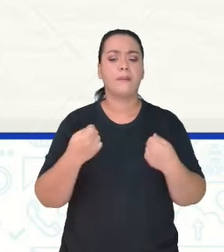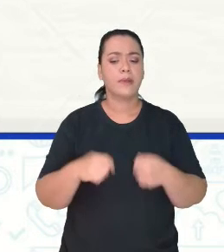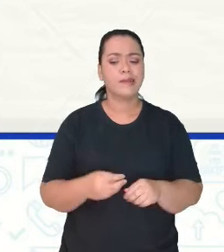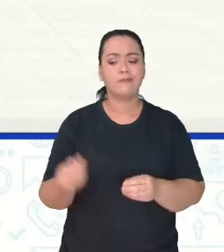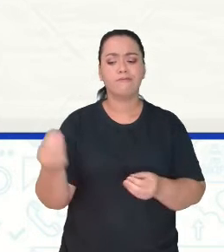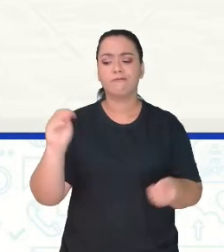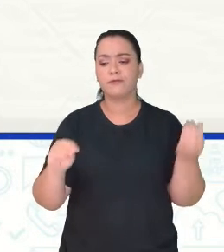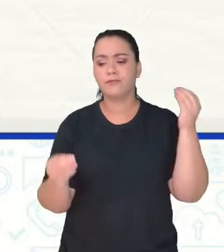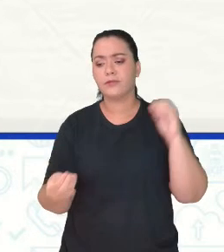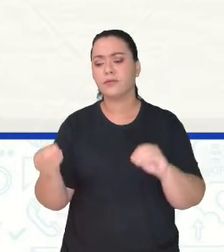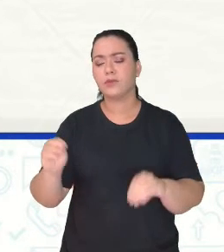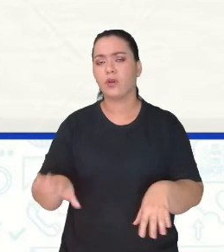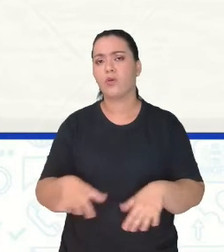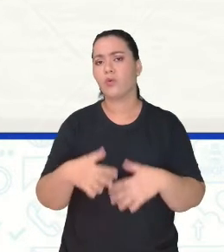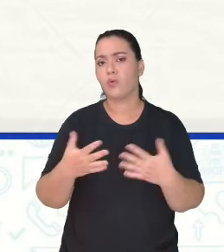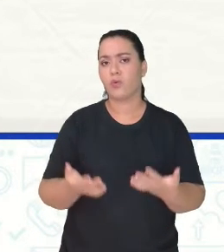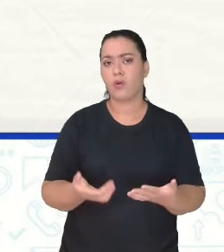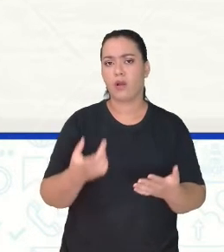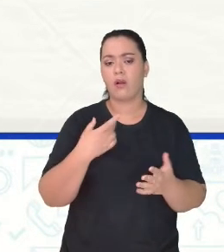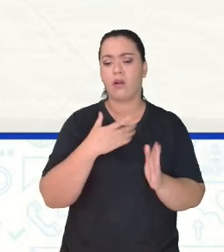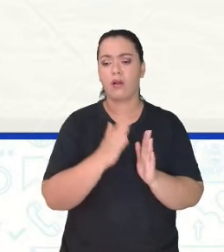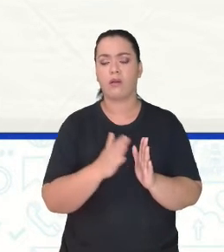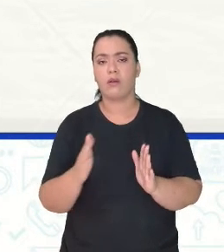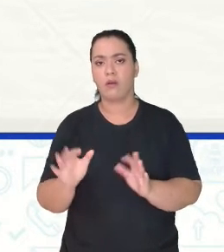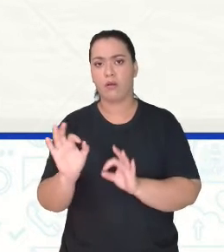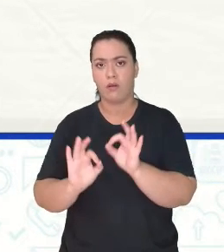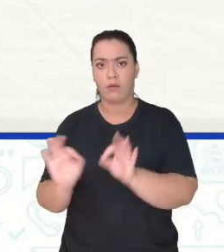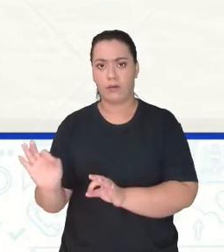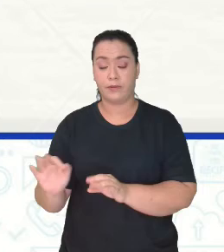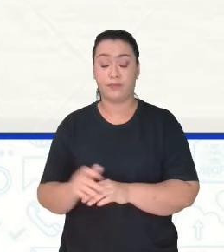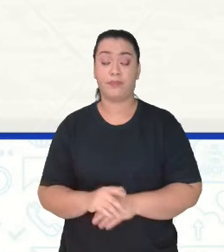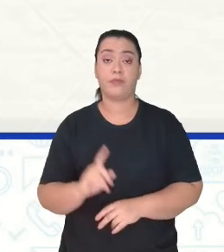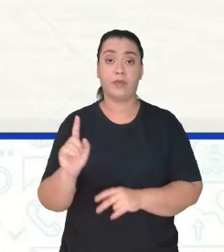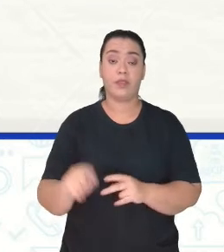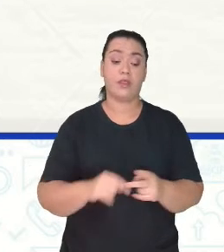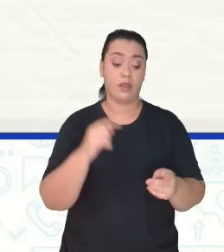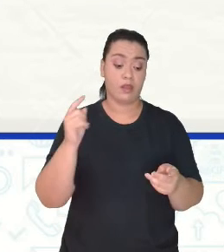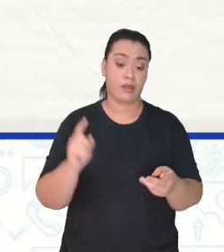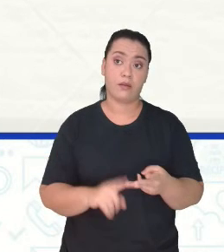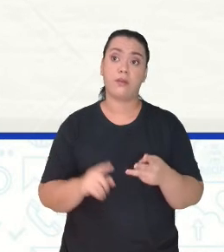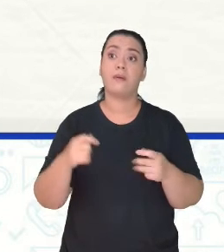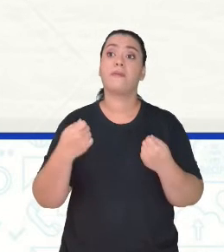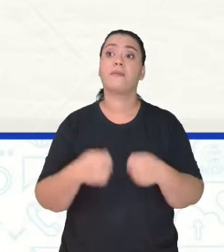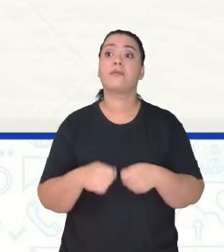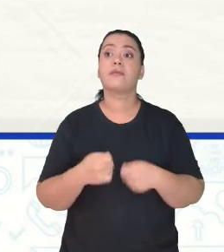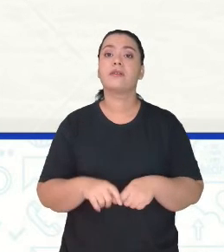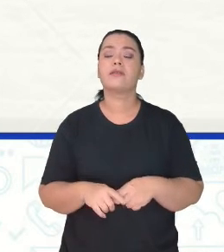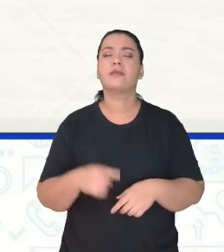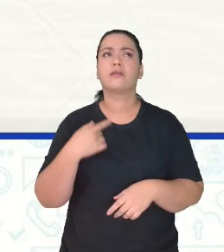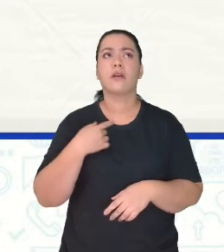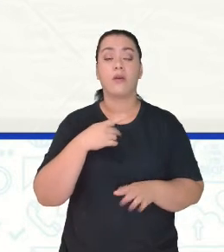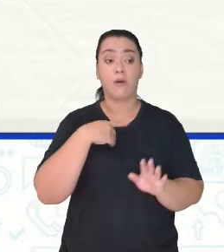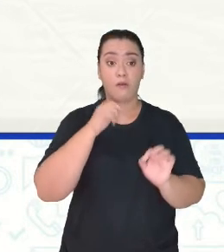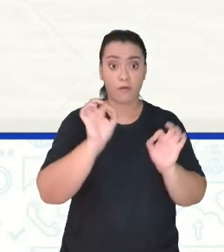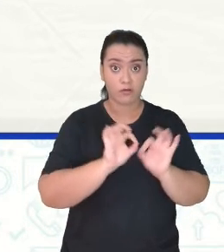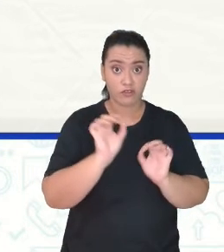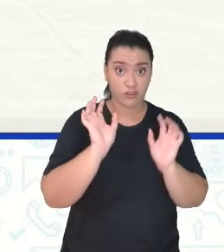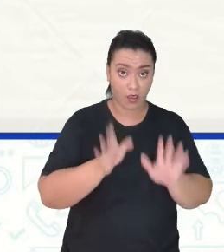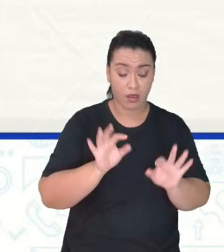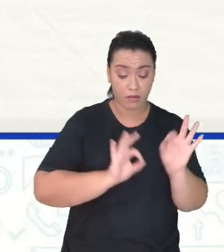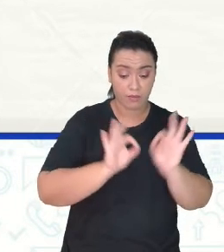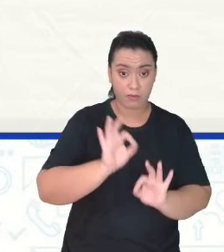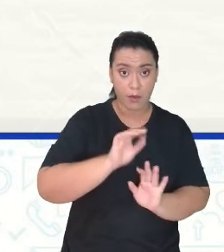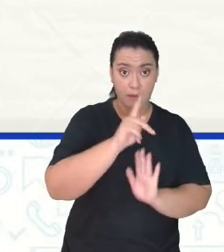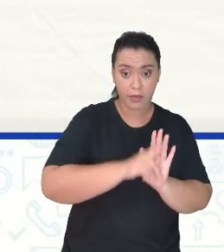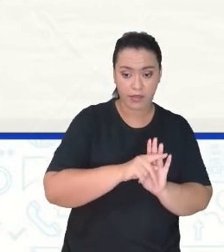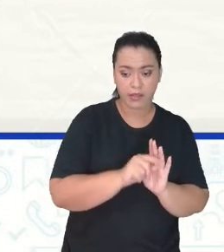colocando aí as operações em ordem. Depois você precisa executar o plano, ou seja, pegar o seu